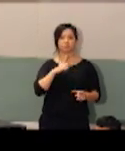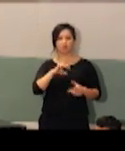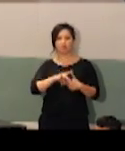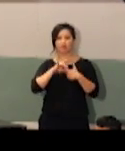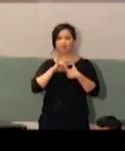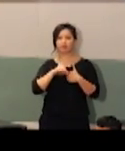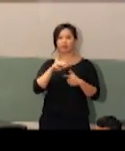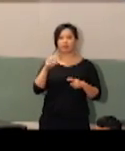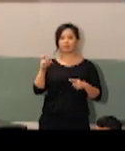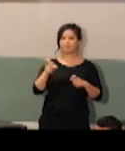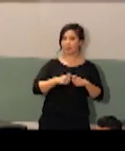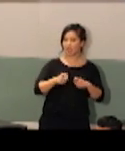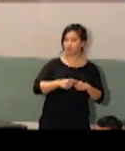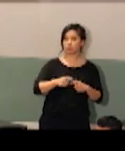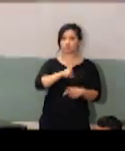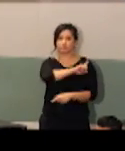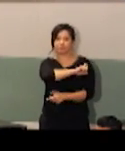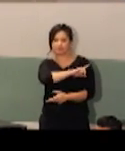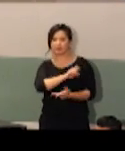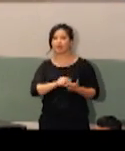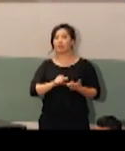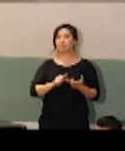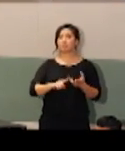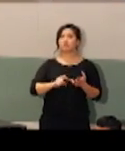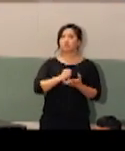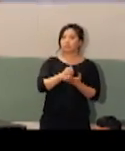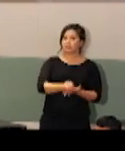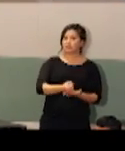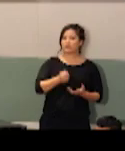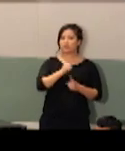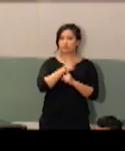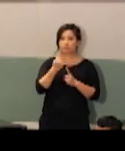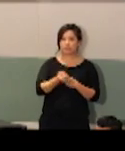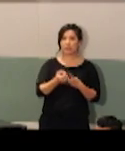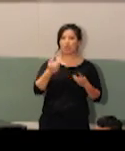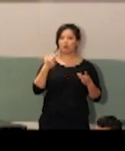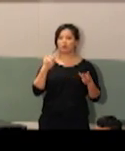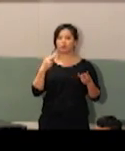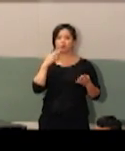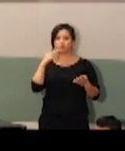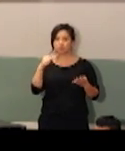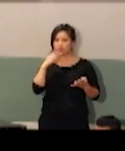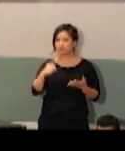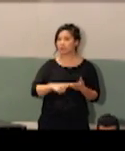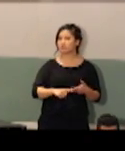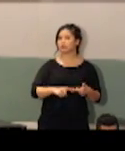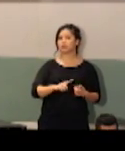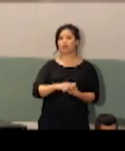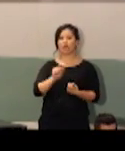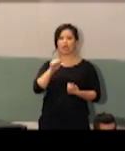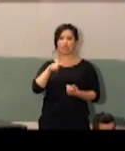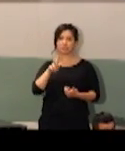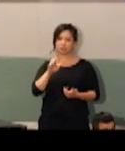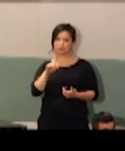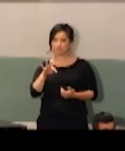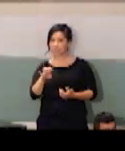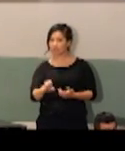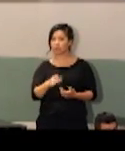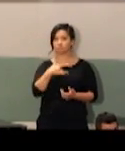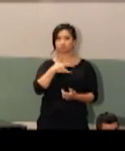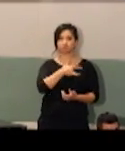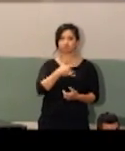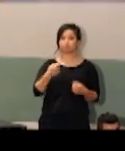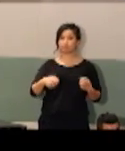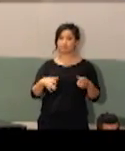enfermeiros, assistentes sociais, nutricionistas, agentes de saúde, formando as equipes